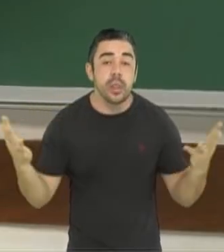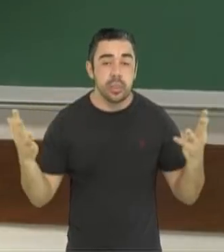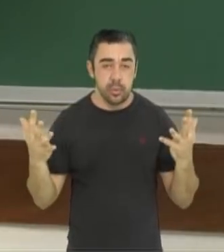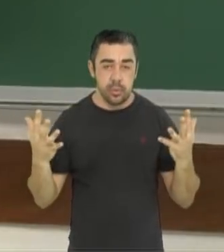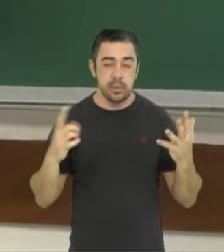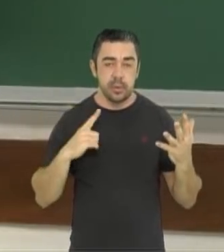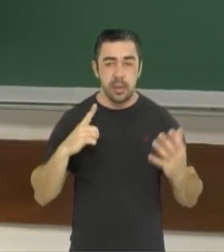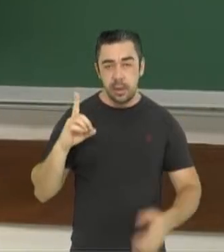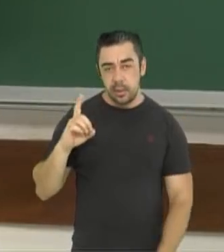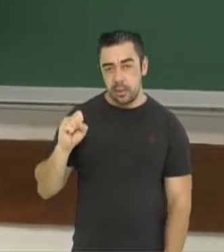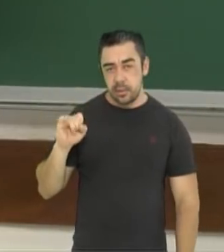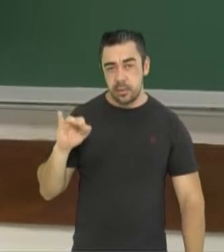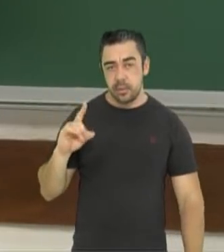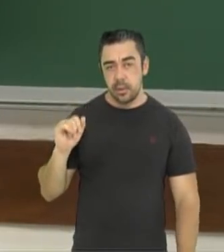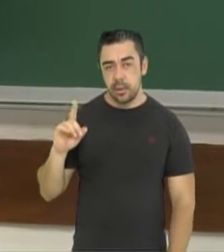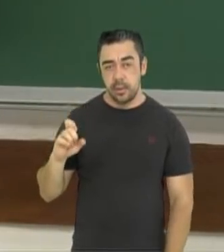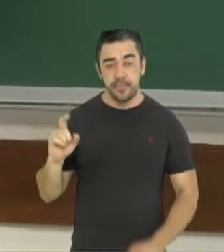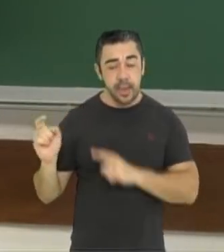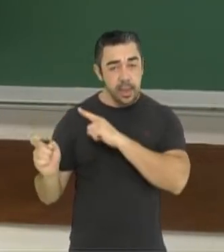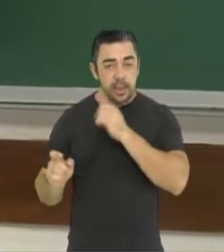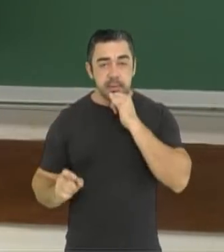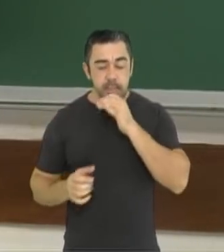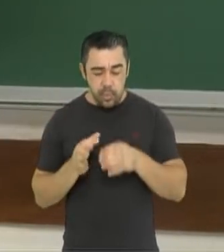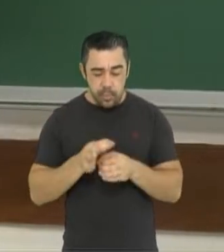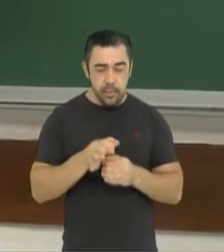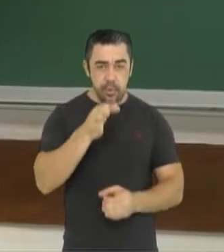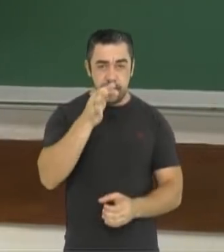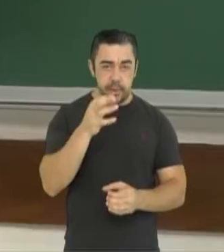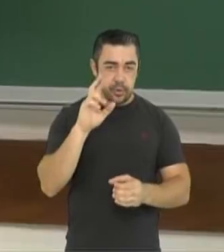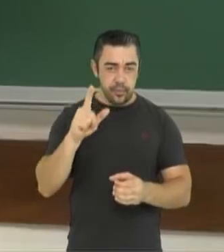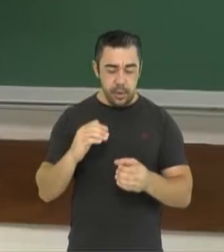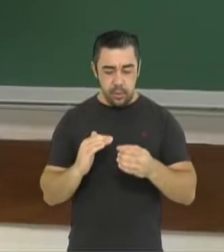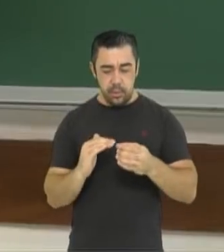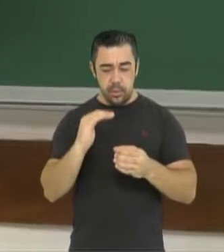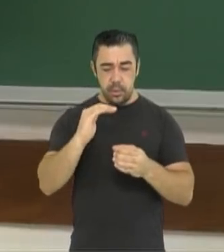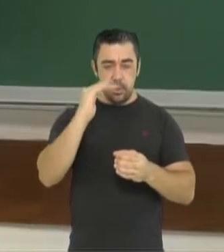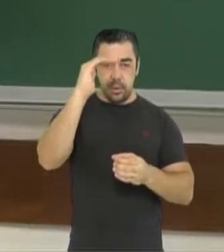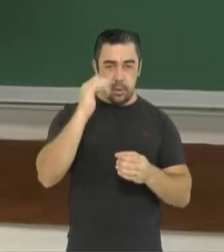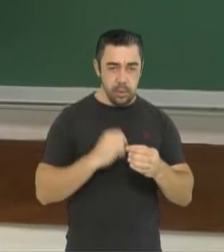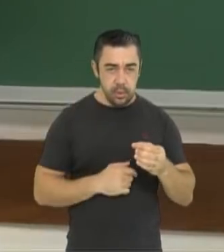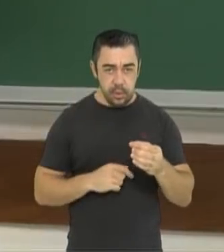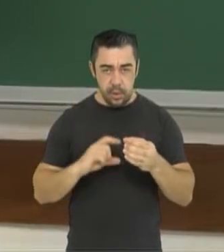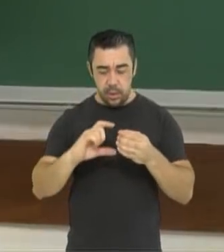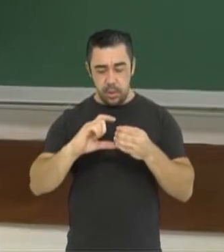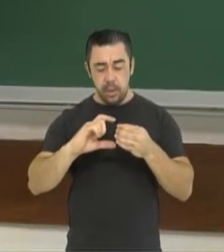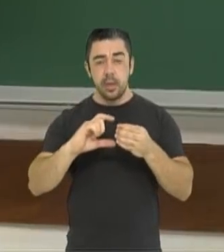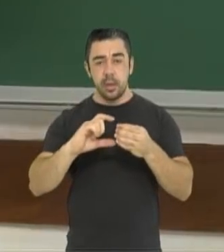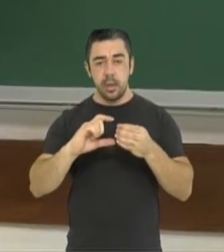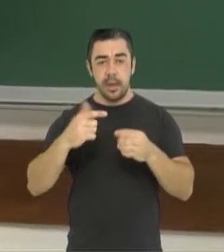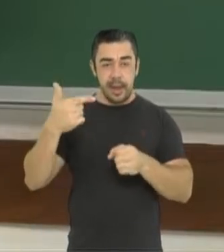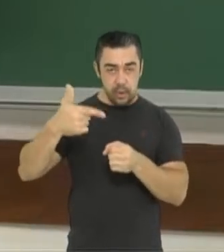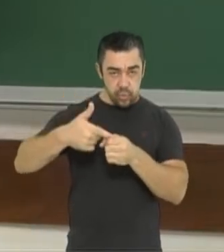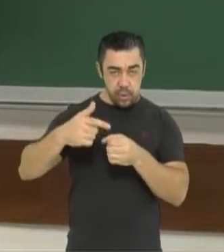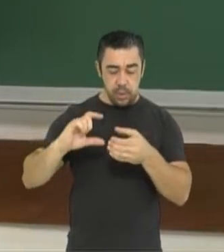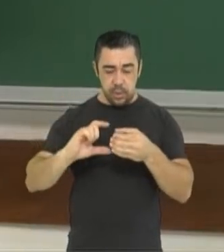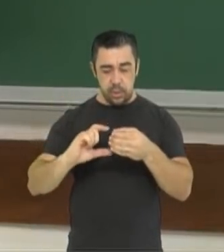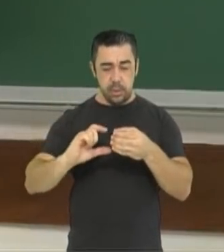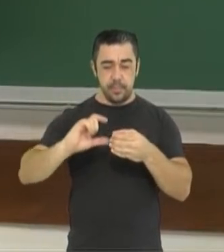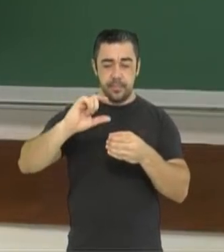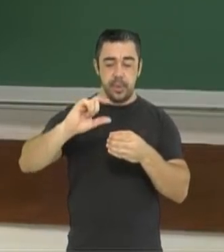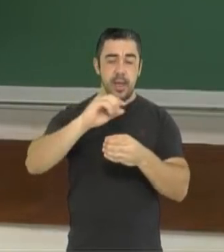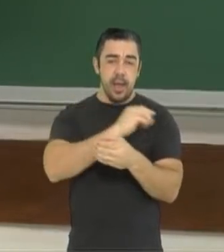densidade. Aqui, nessa proveta, a gente tem um exemplo de diferença de densidade. Aqui a gente tem a gasolina,